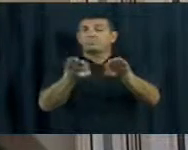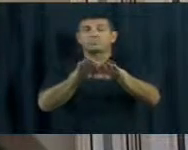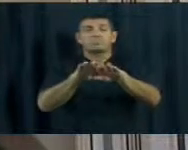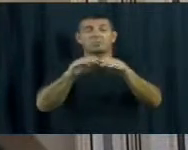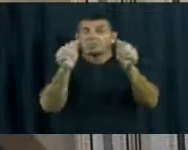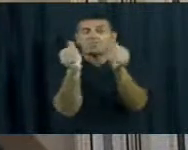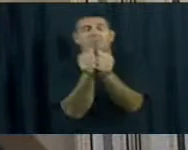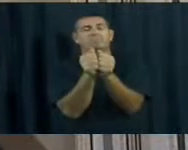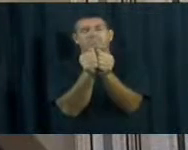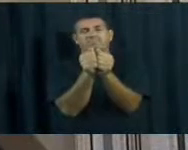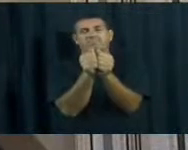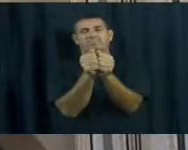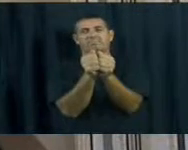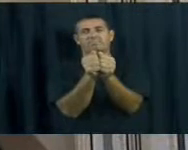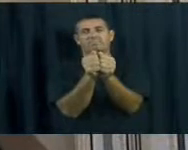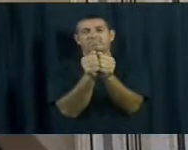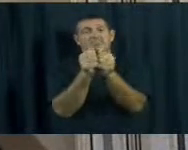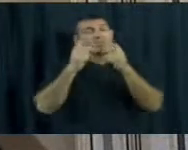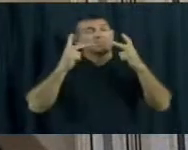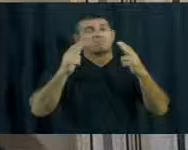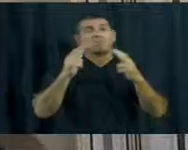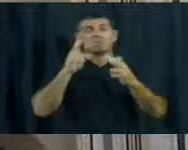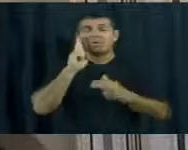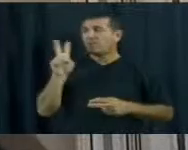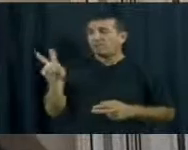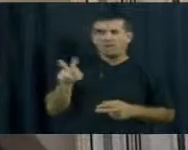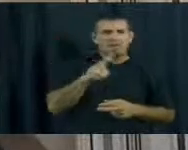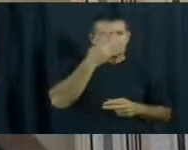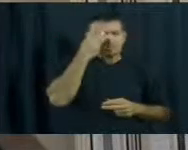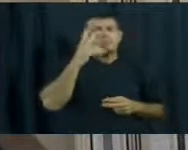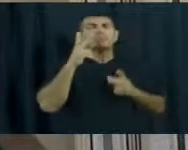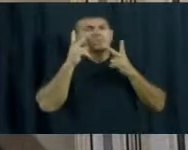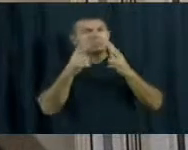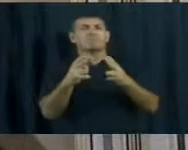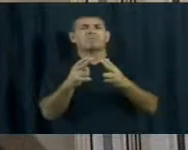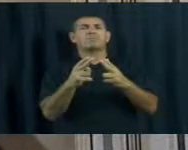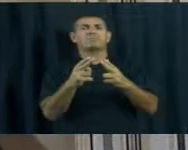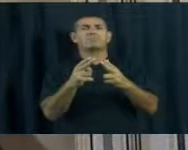Que as pessoas possam olhar o seu semelhante como igual.